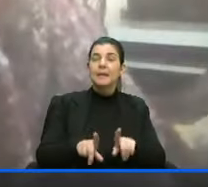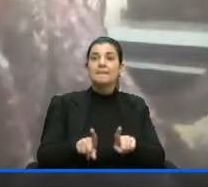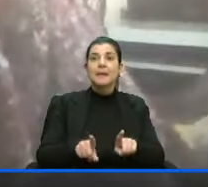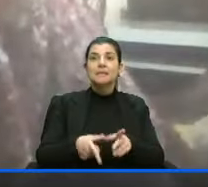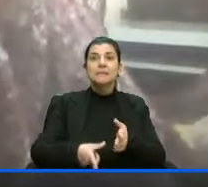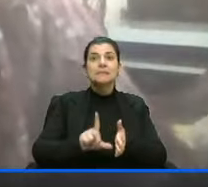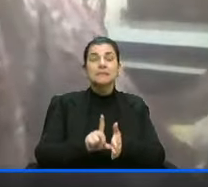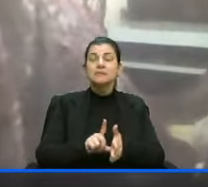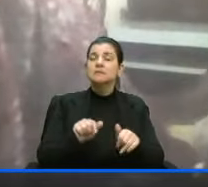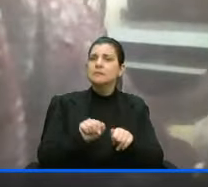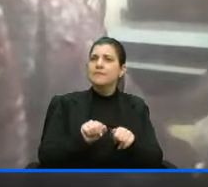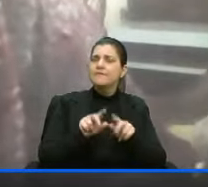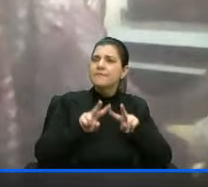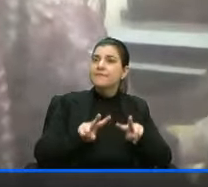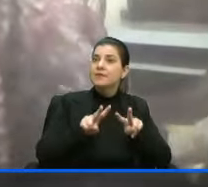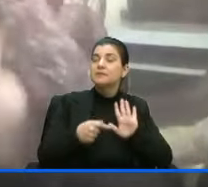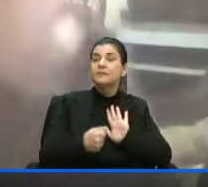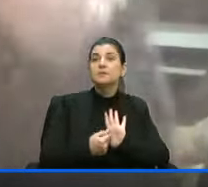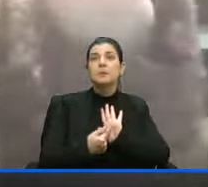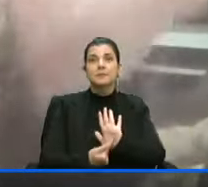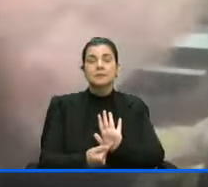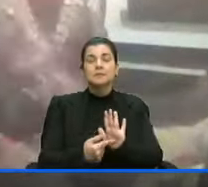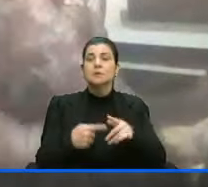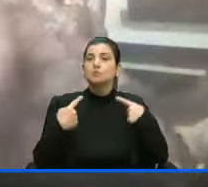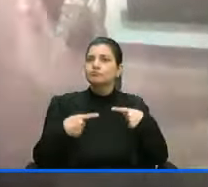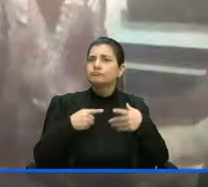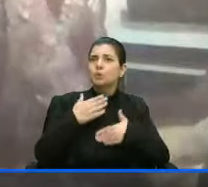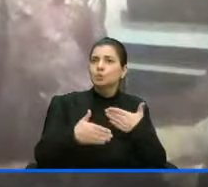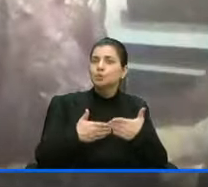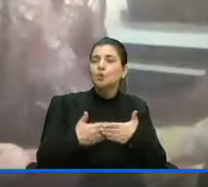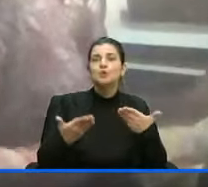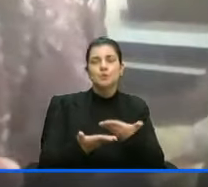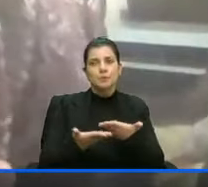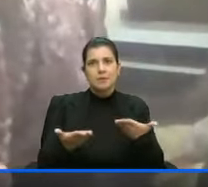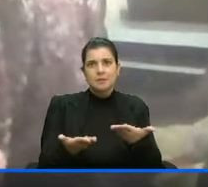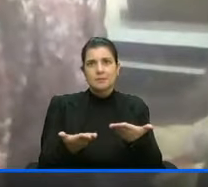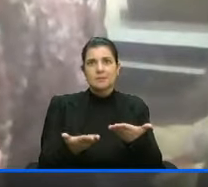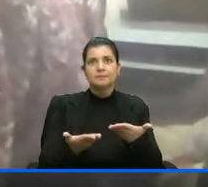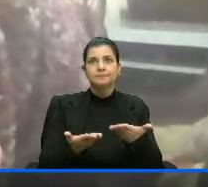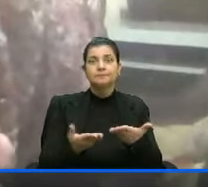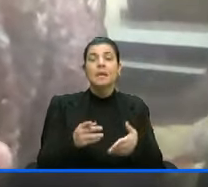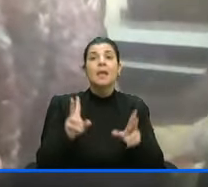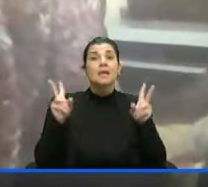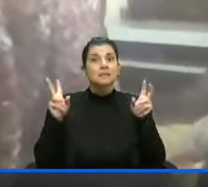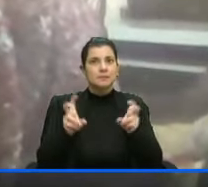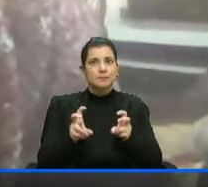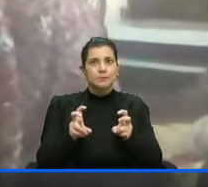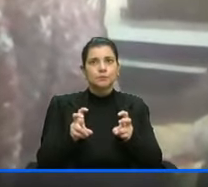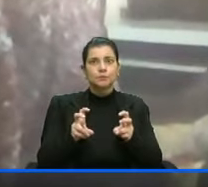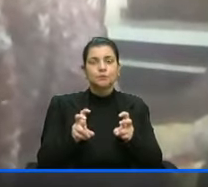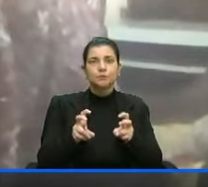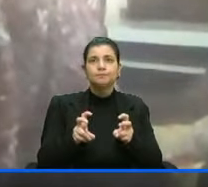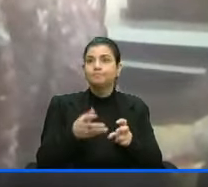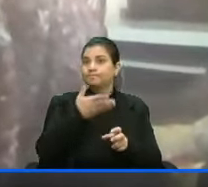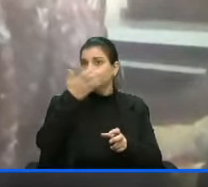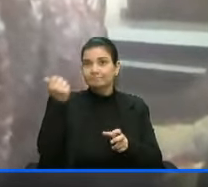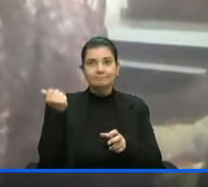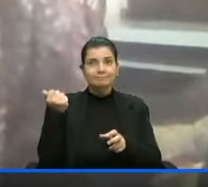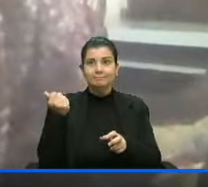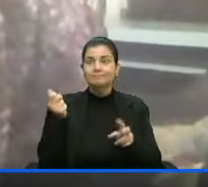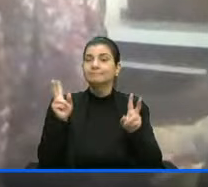uma apresentação, um diálogo conosco, todos vocês, todas vocês, né? Esse tema, não esquece, Jaqueline, não esquece que